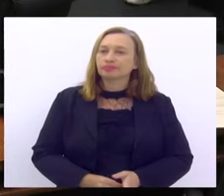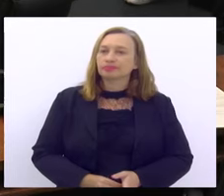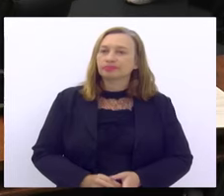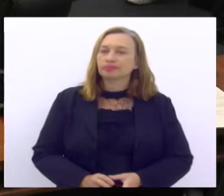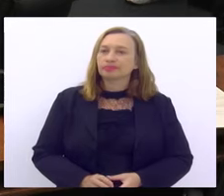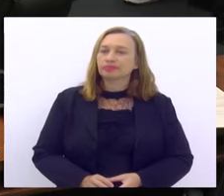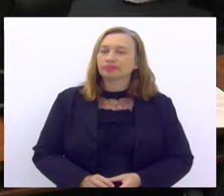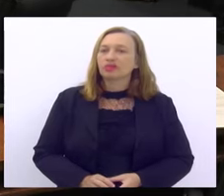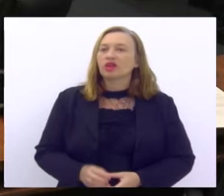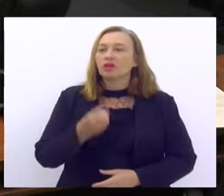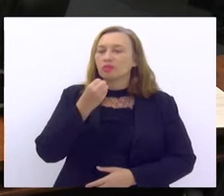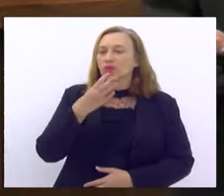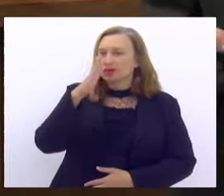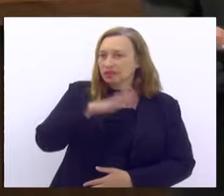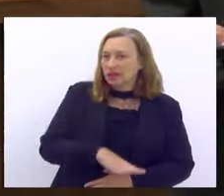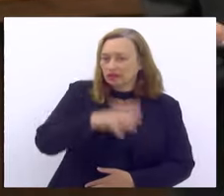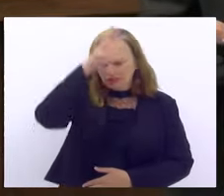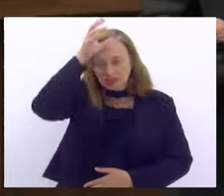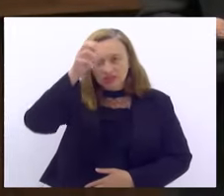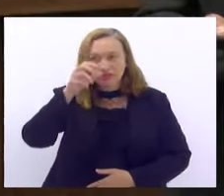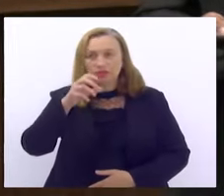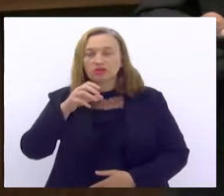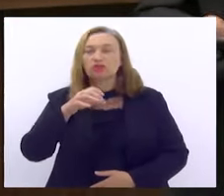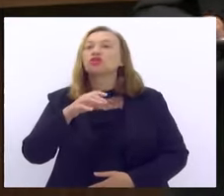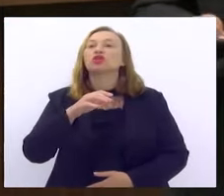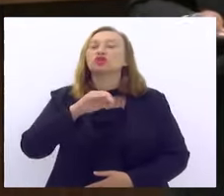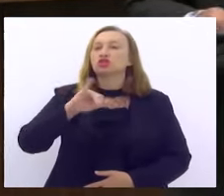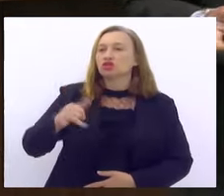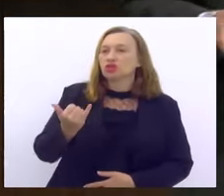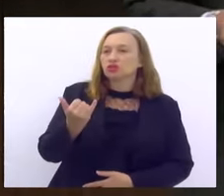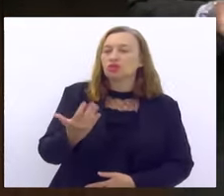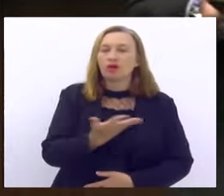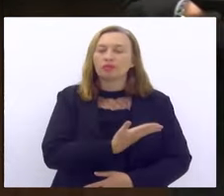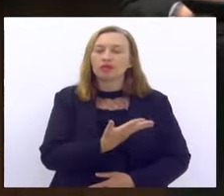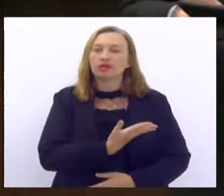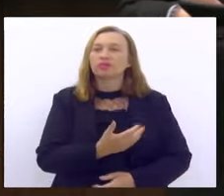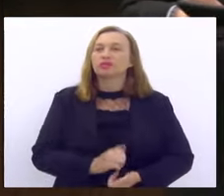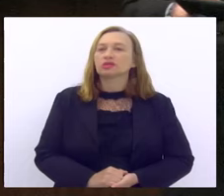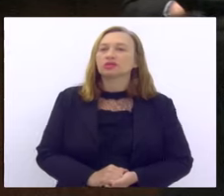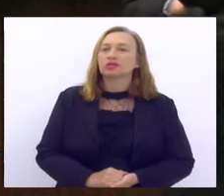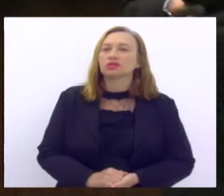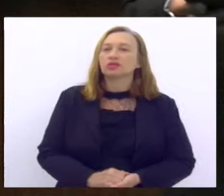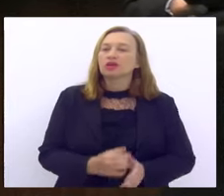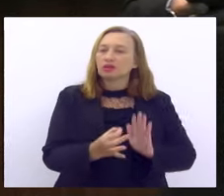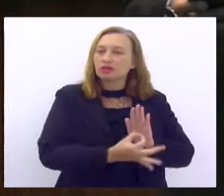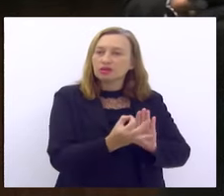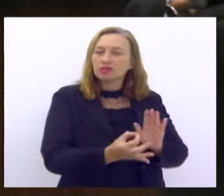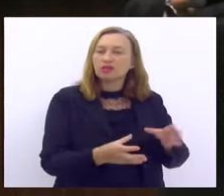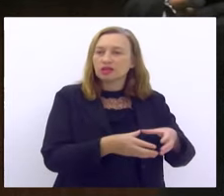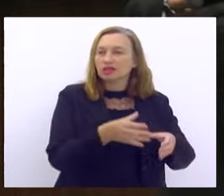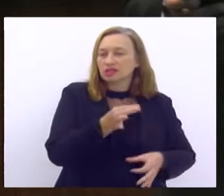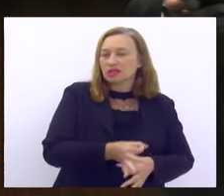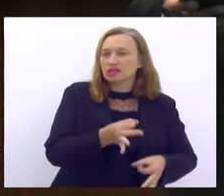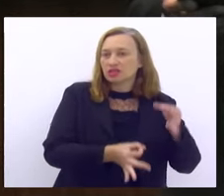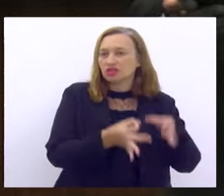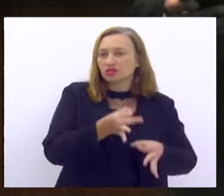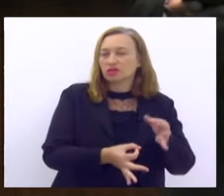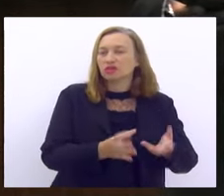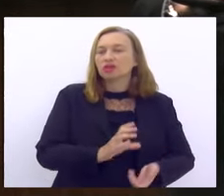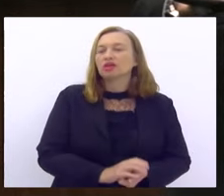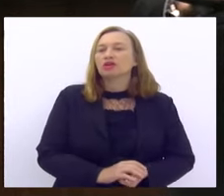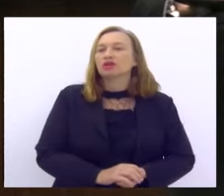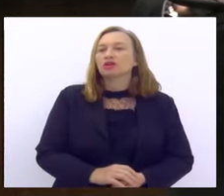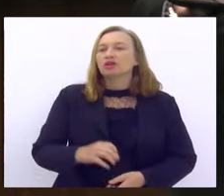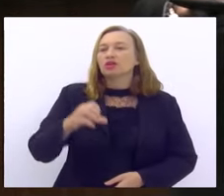Presidente Aju, boa tarde. Boa tarde, amigos, deputados. O parecer da CCJ, as emendas de plenário, favorável às emendas número